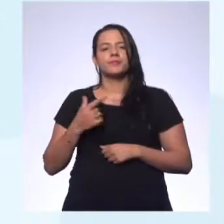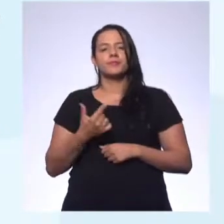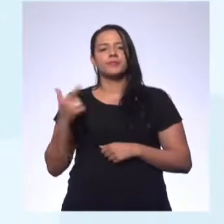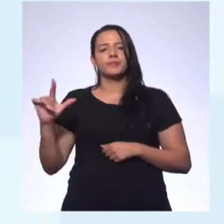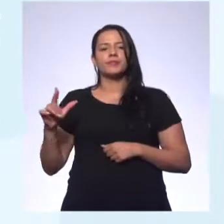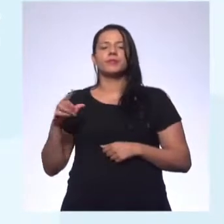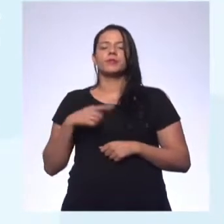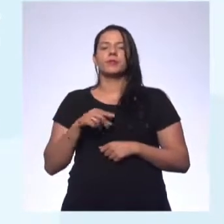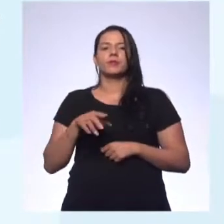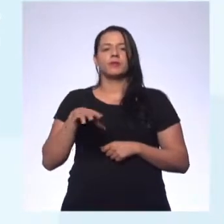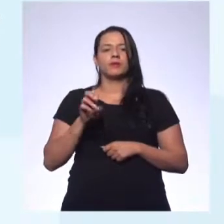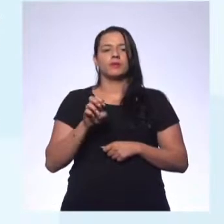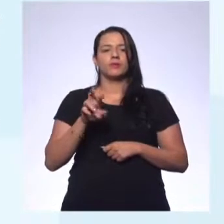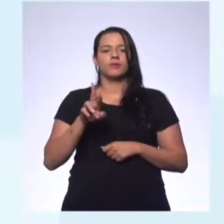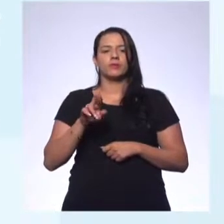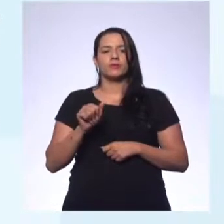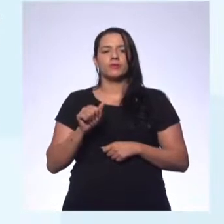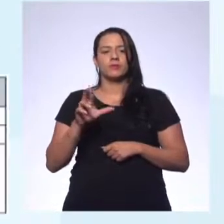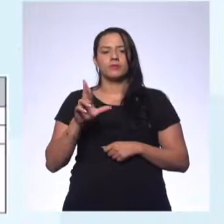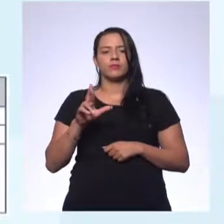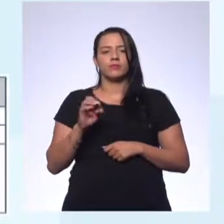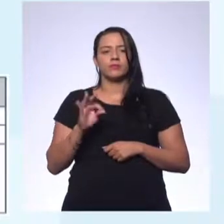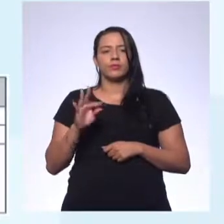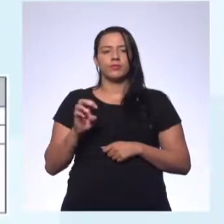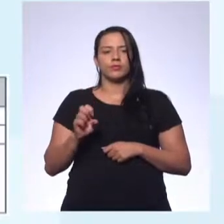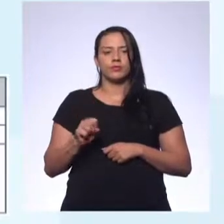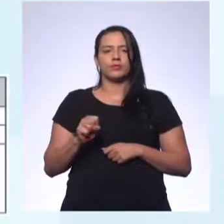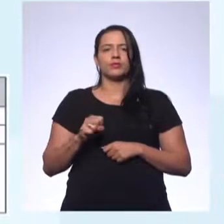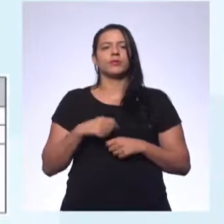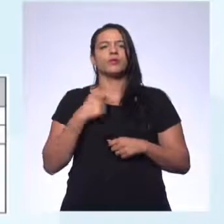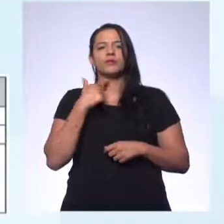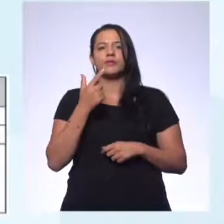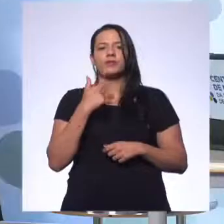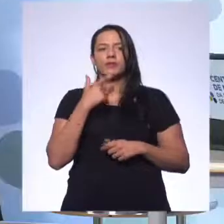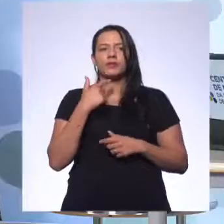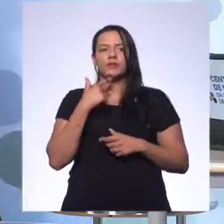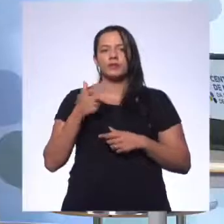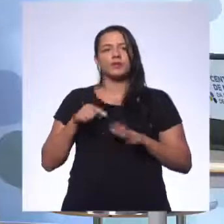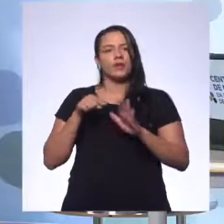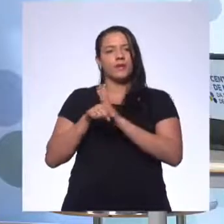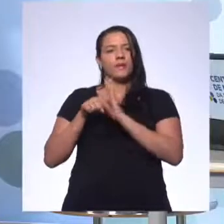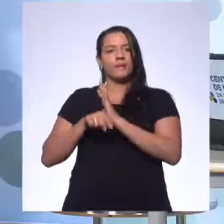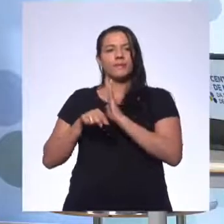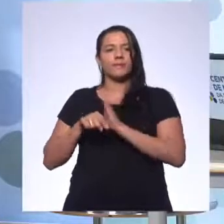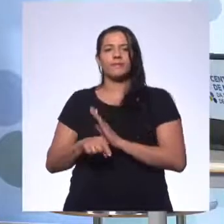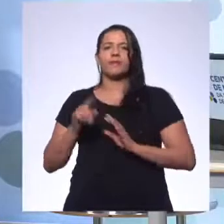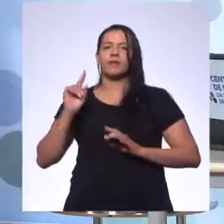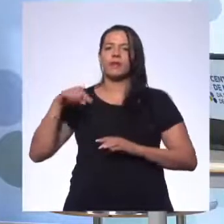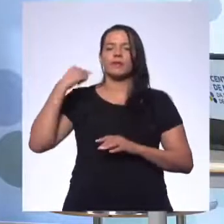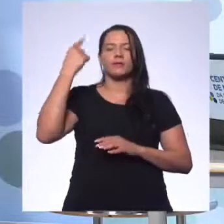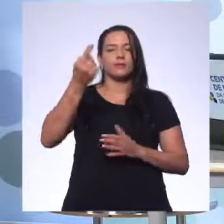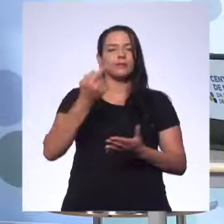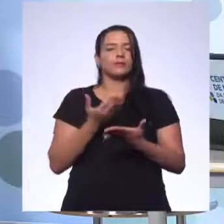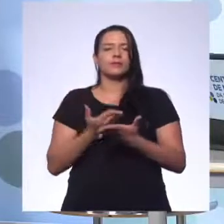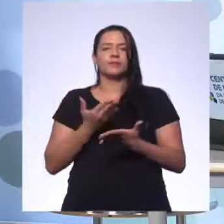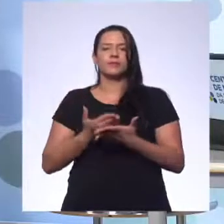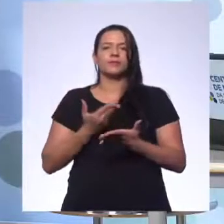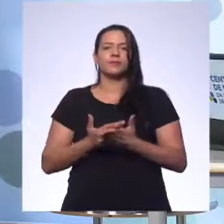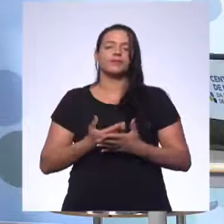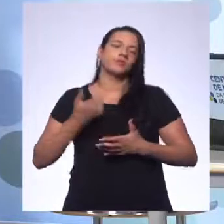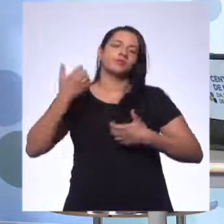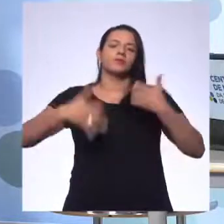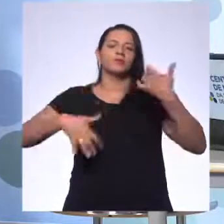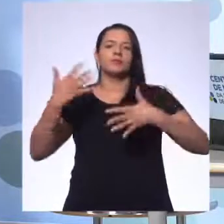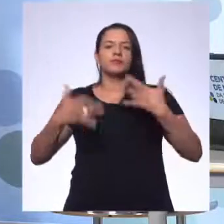os eucariontes ali, tá? A gente não vai conseguir resolver essas questões, mas eu trago essas questões na próxima aula para a